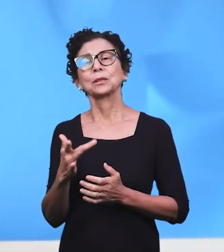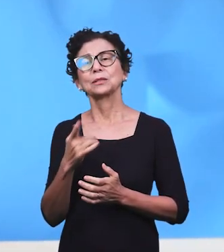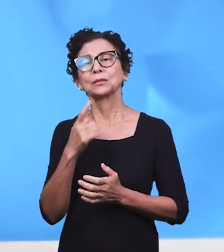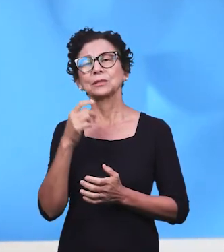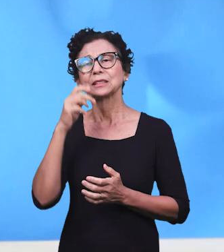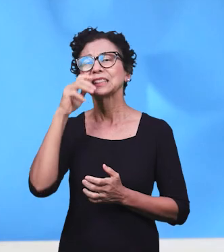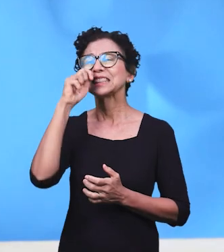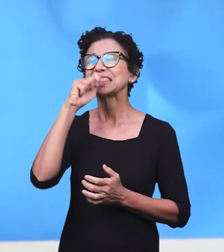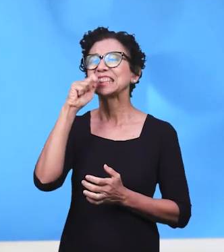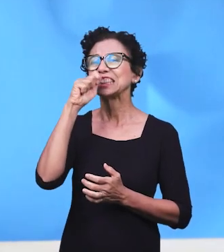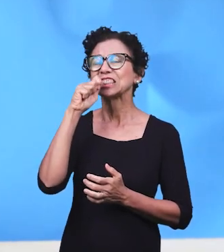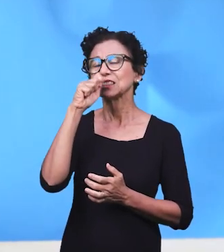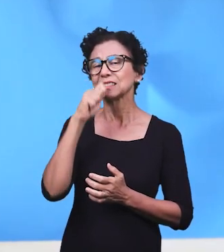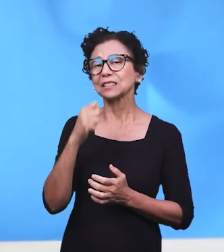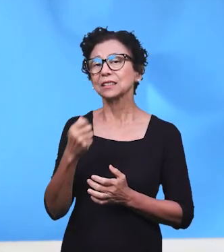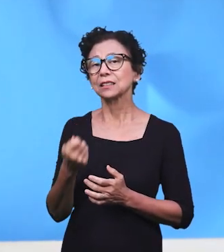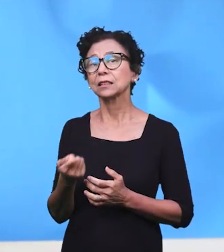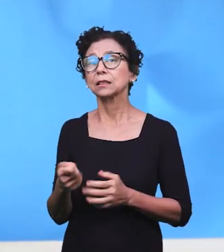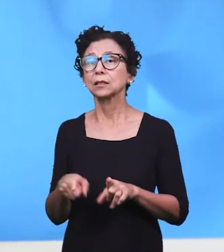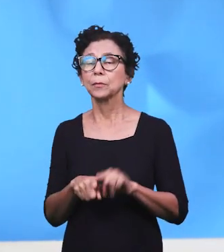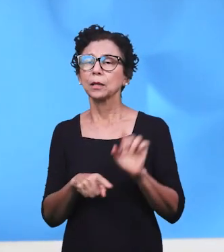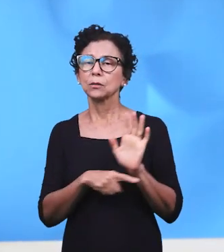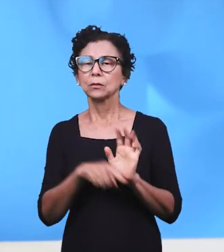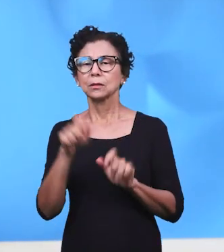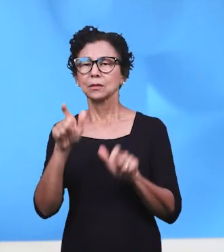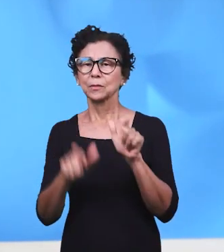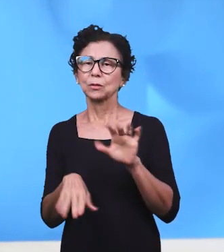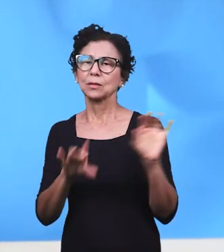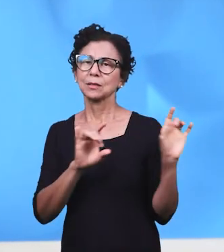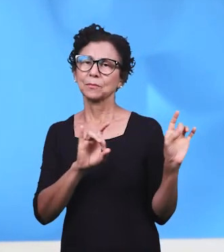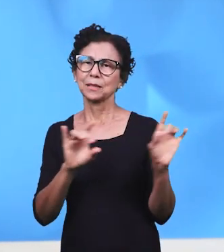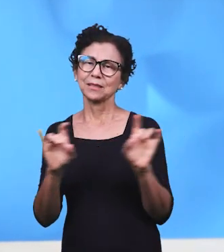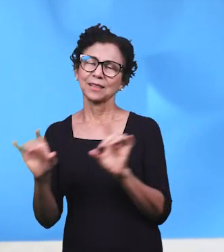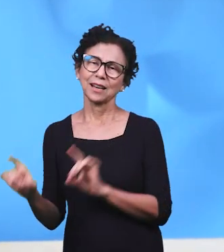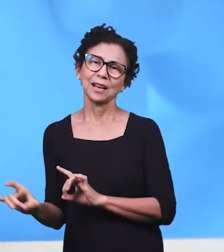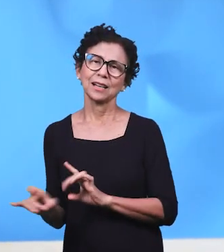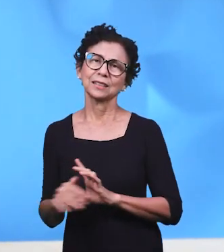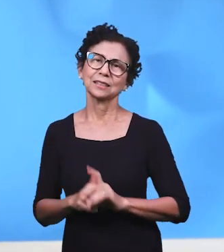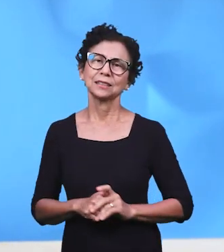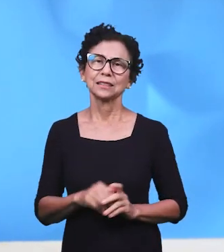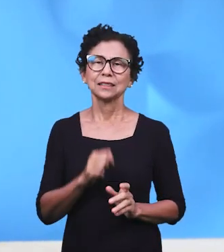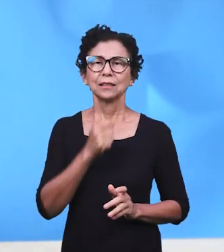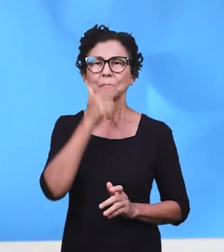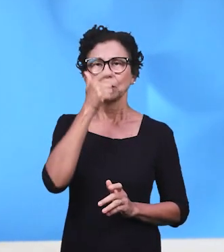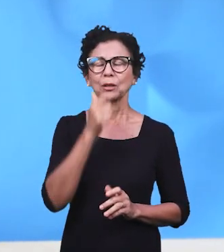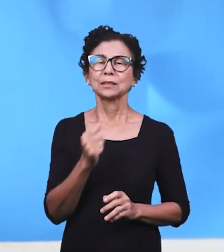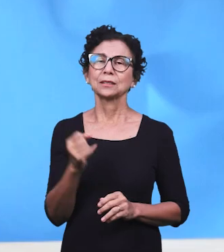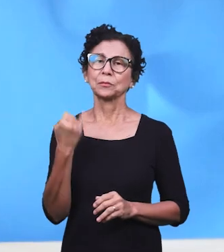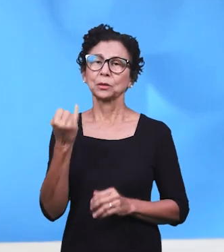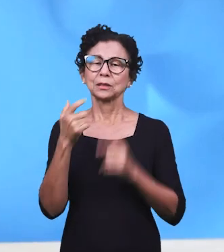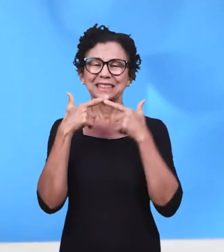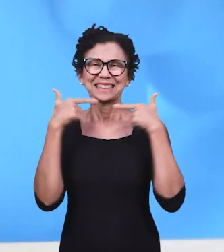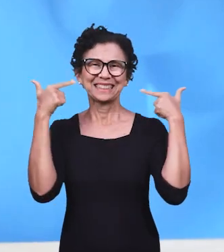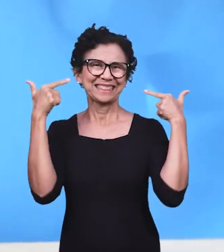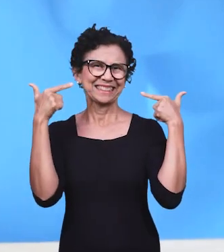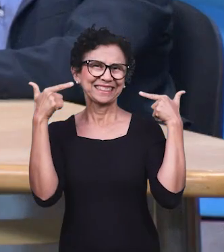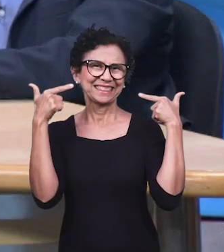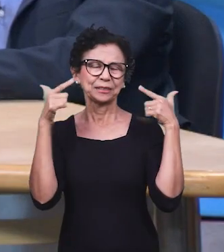precisa, né, de uma atenção especial e vamos cuidar dos nossos sorrisos, mesmo se for prótese, é o nosso